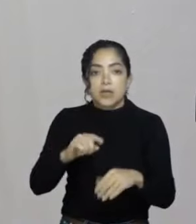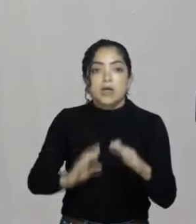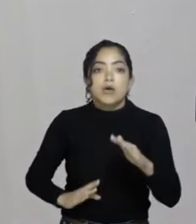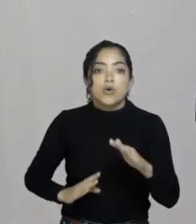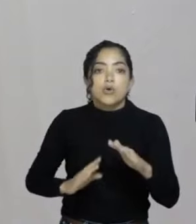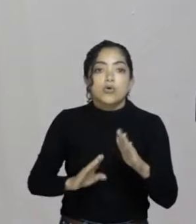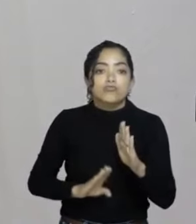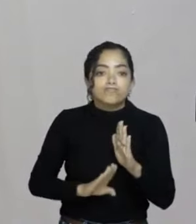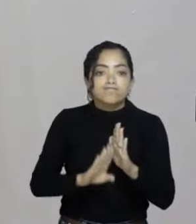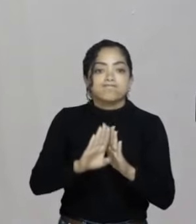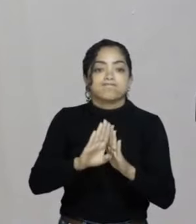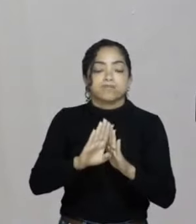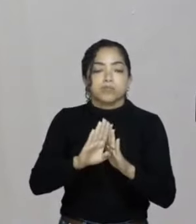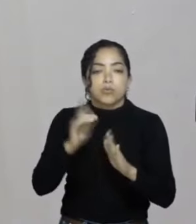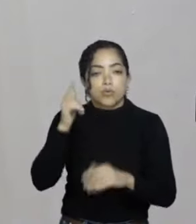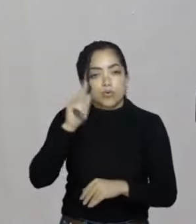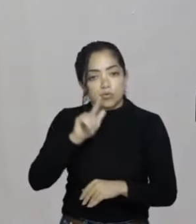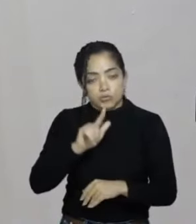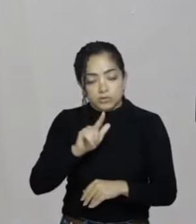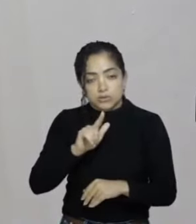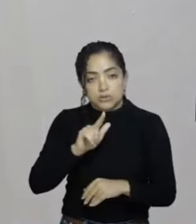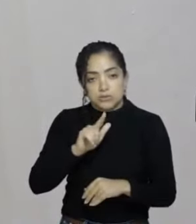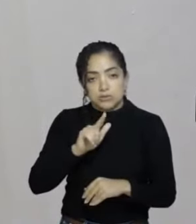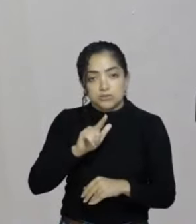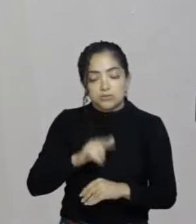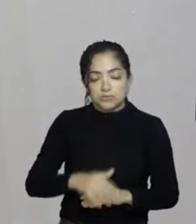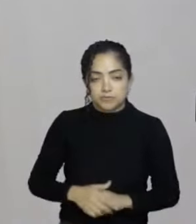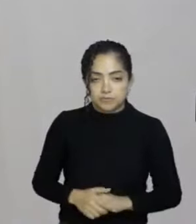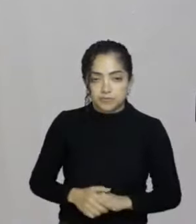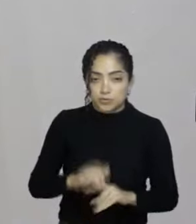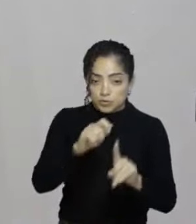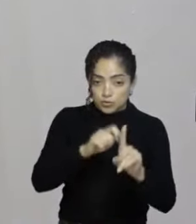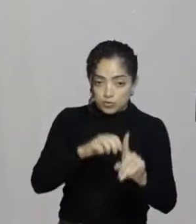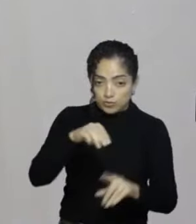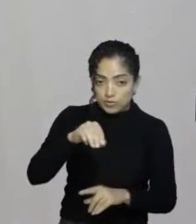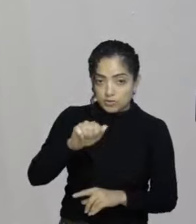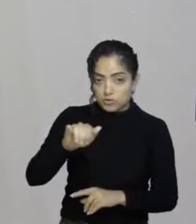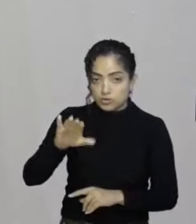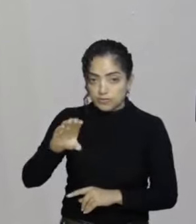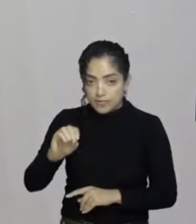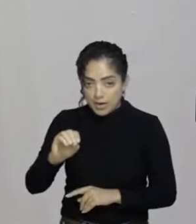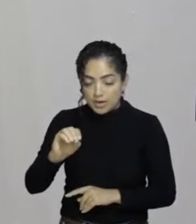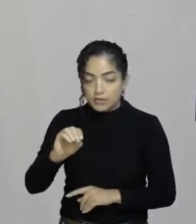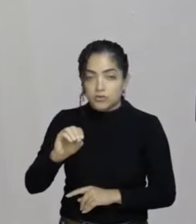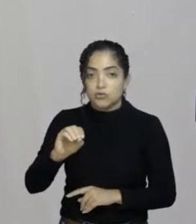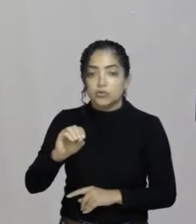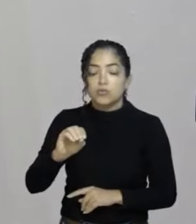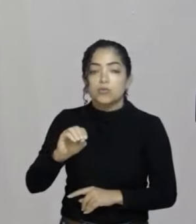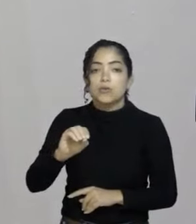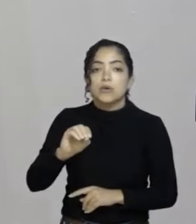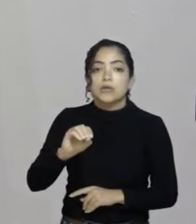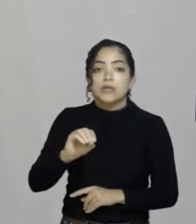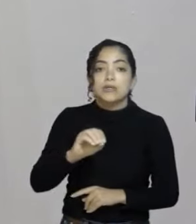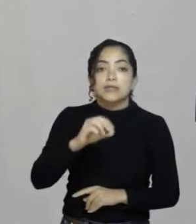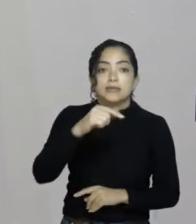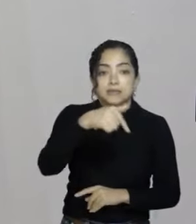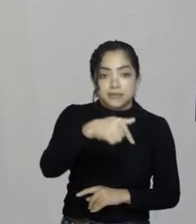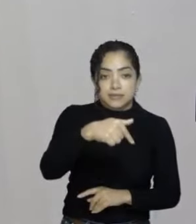do fundamental estabelecido pelo governo no final de Maio a média do estado da região sul foi de